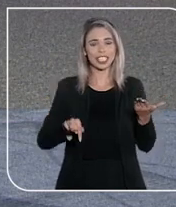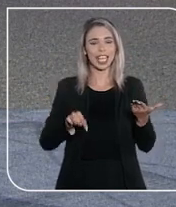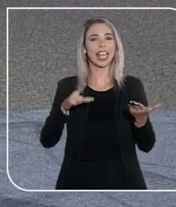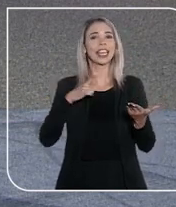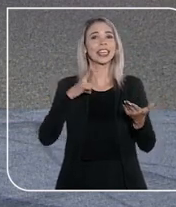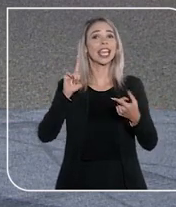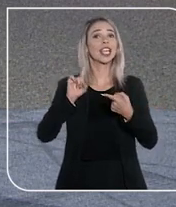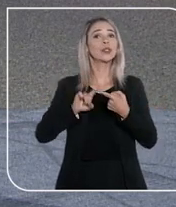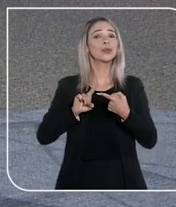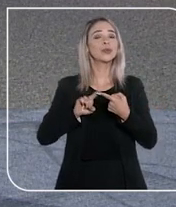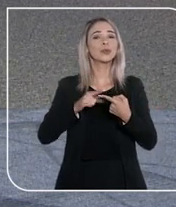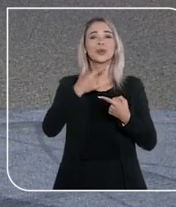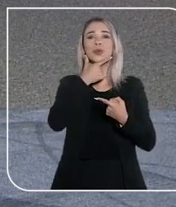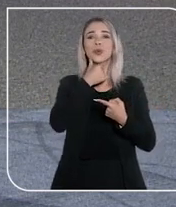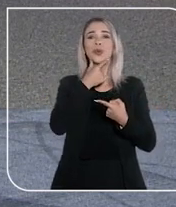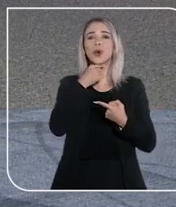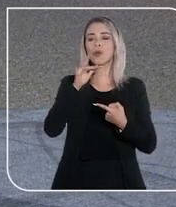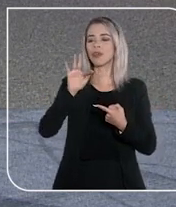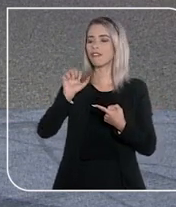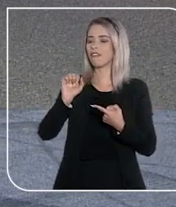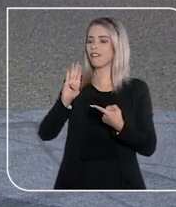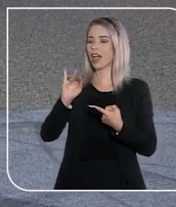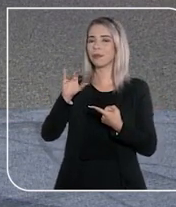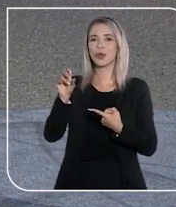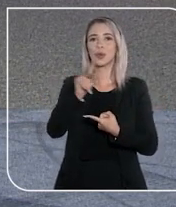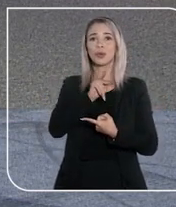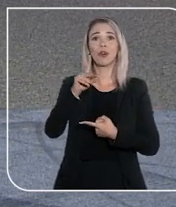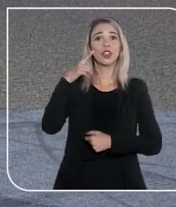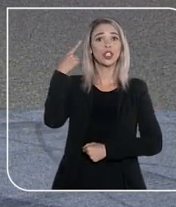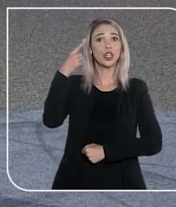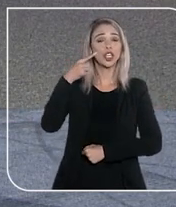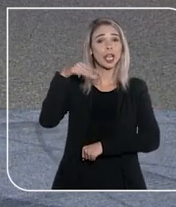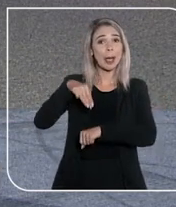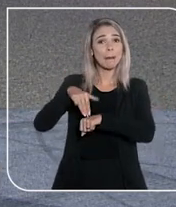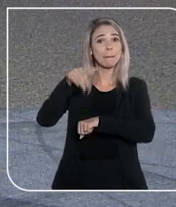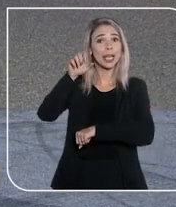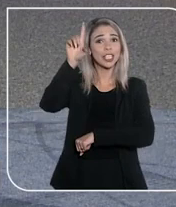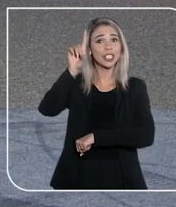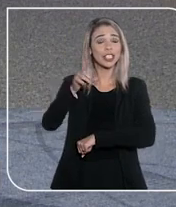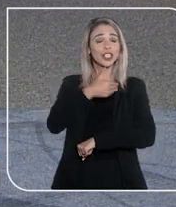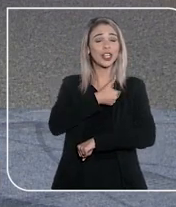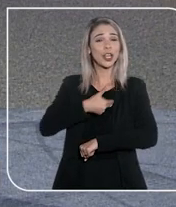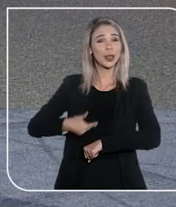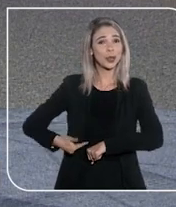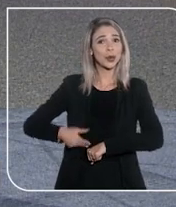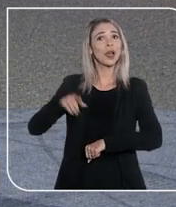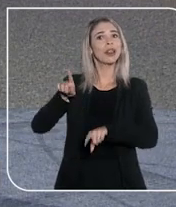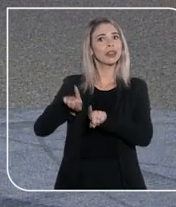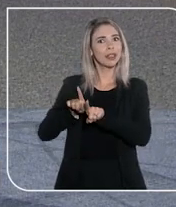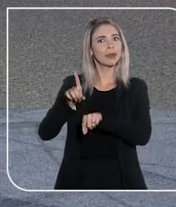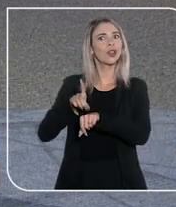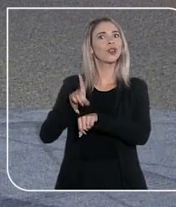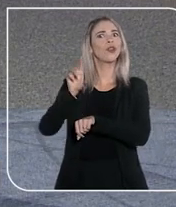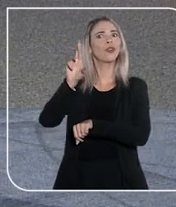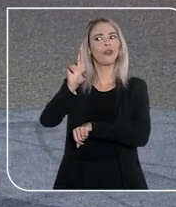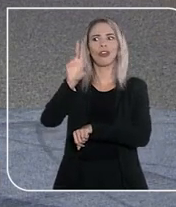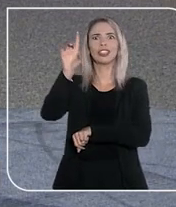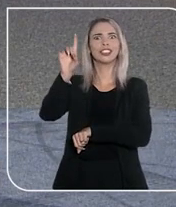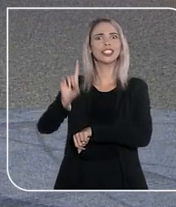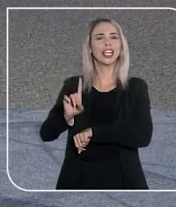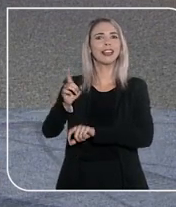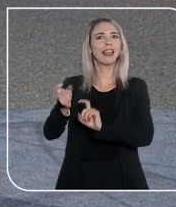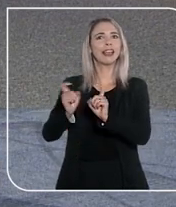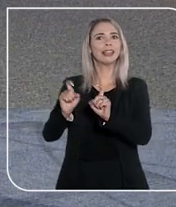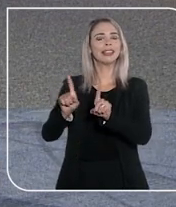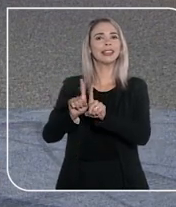vamos conversar com o Dr. Fábio Lins, que é professor, advogado, mestre em Direito Público, doutor em Direito Administrativo e